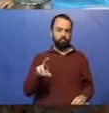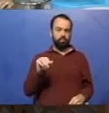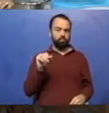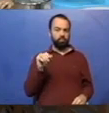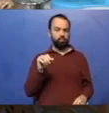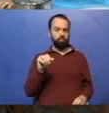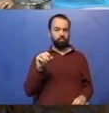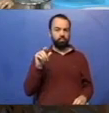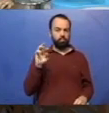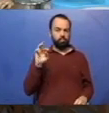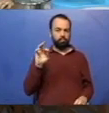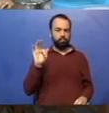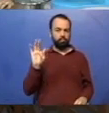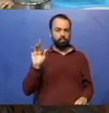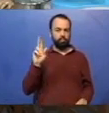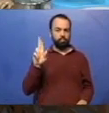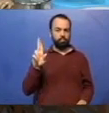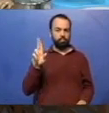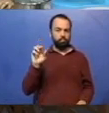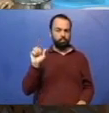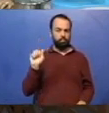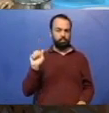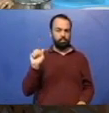que aconteceu uma fusão,